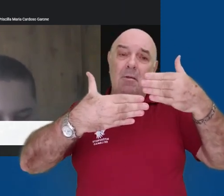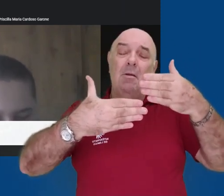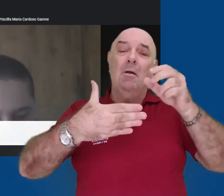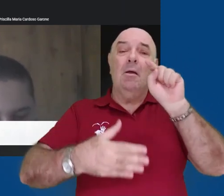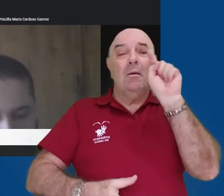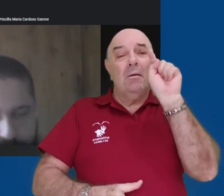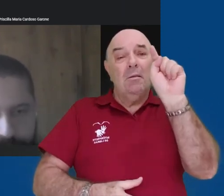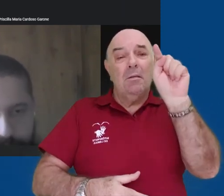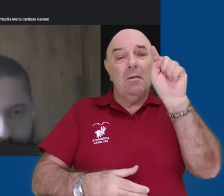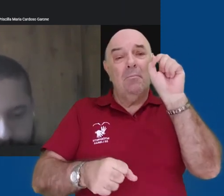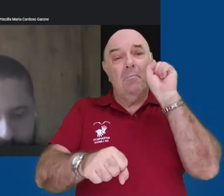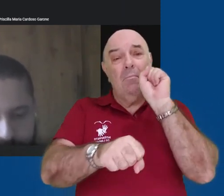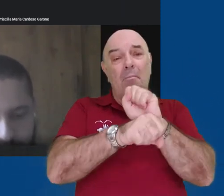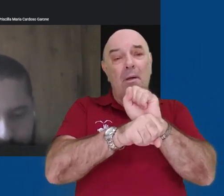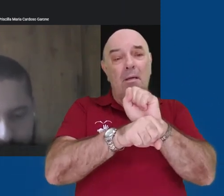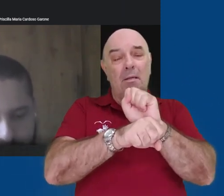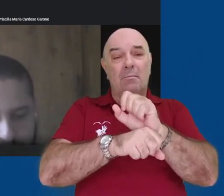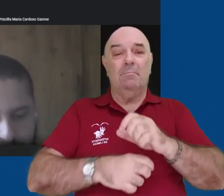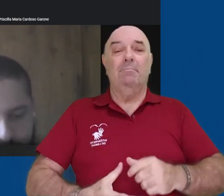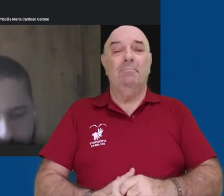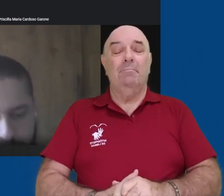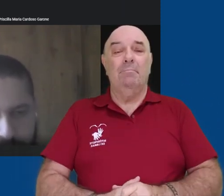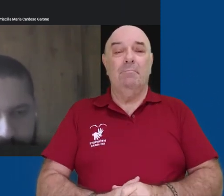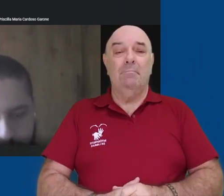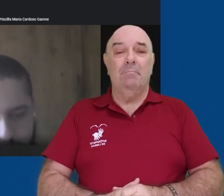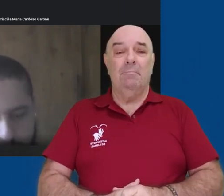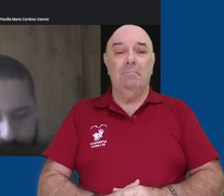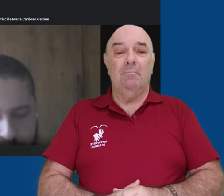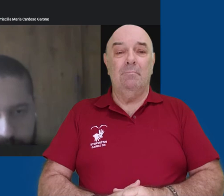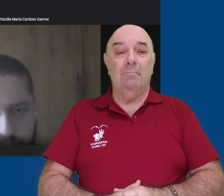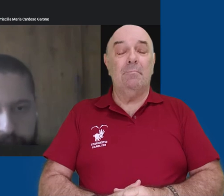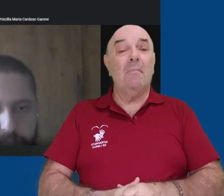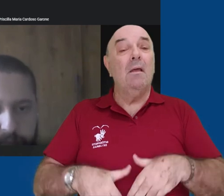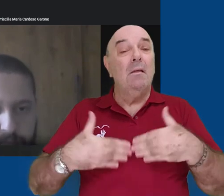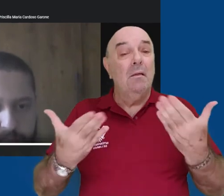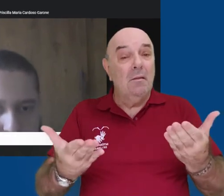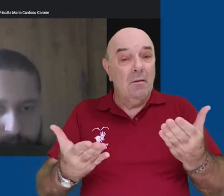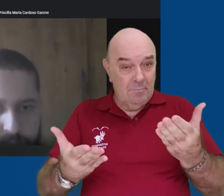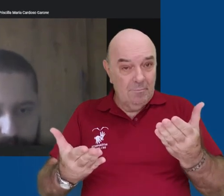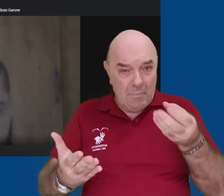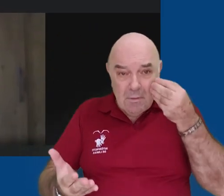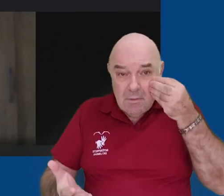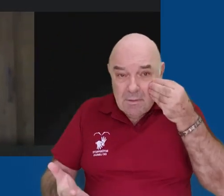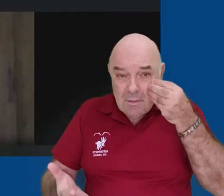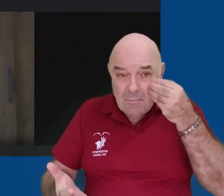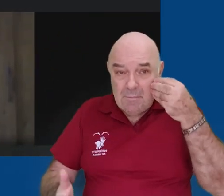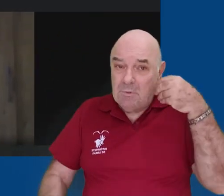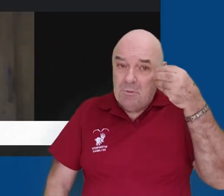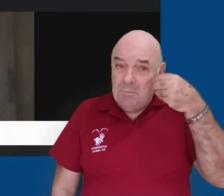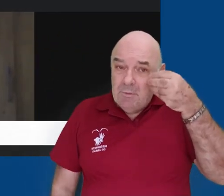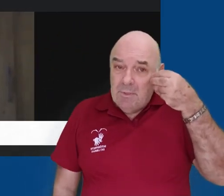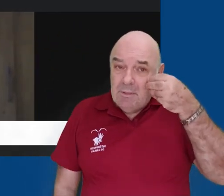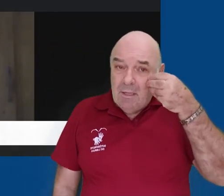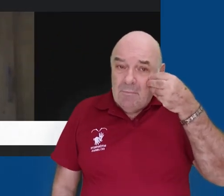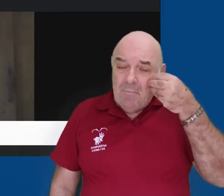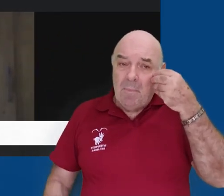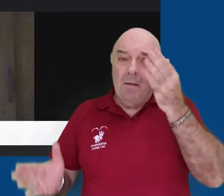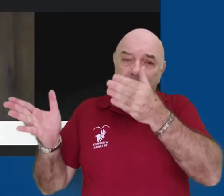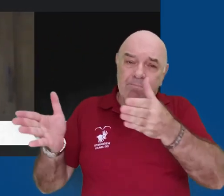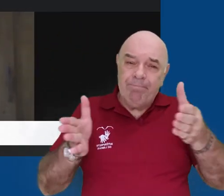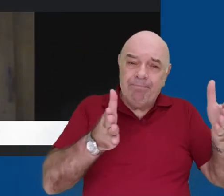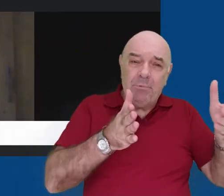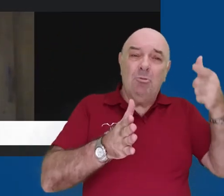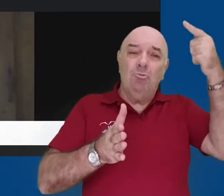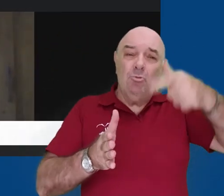uma aba do Google Chrome, clicamos em Parar no canto superior esquerdo. Que tal experimentar as